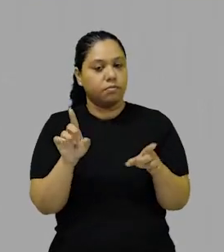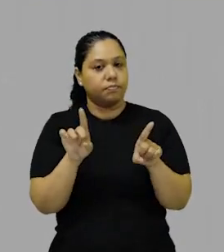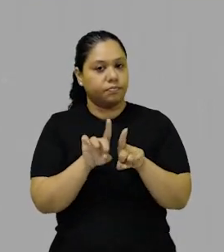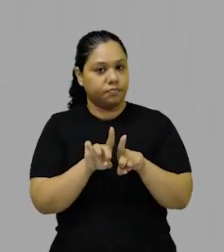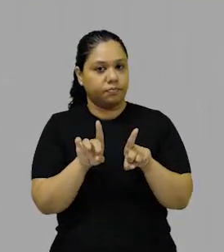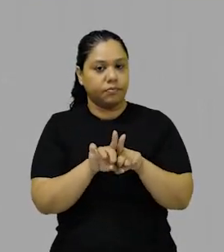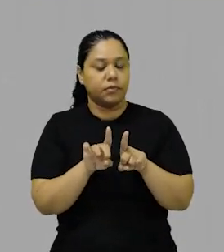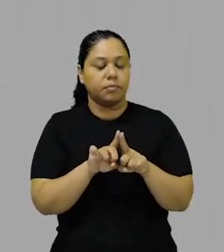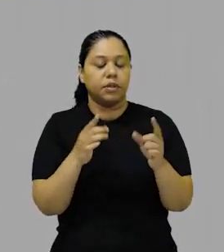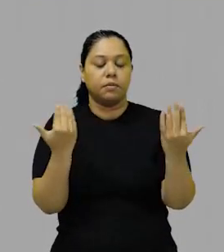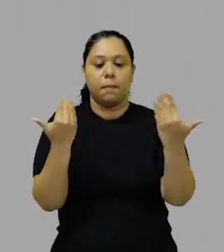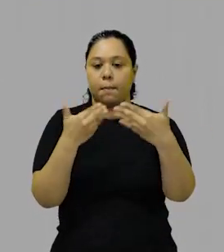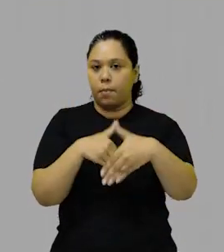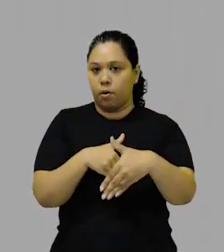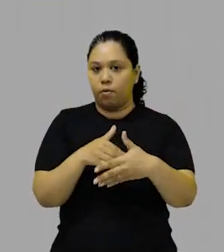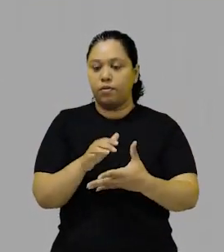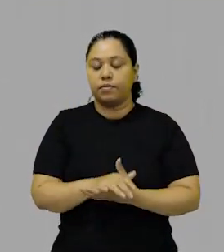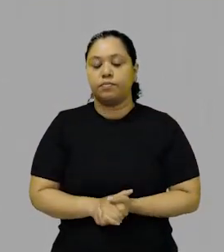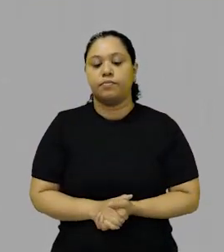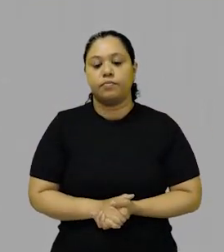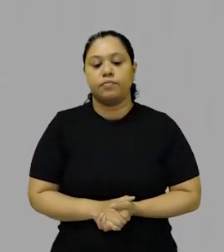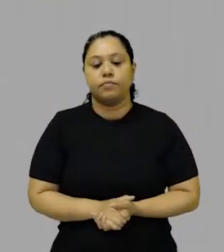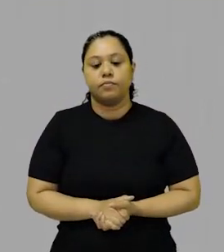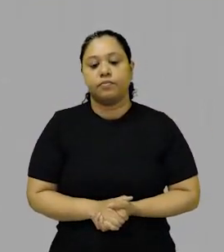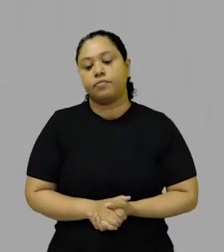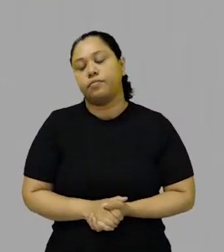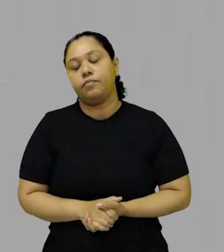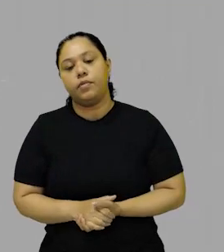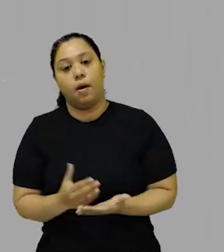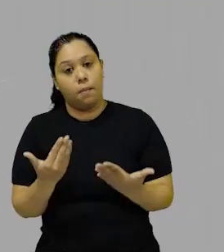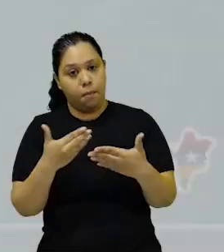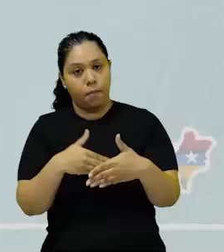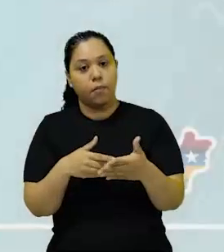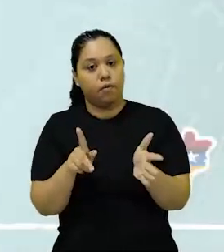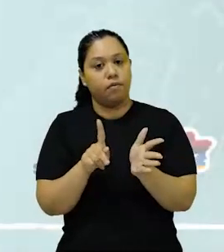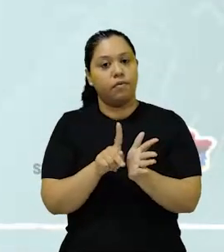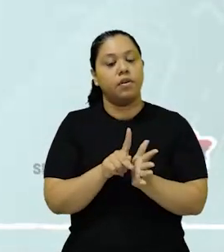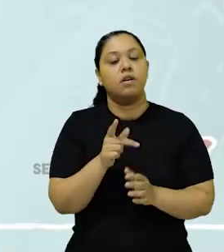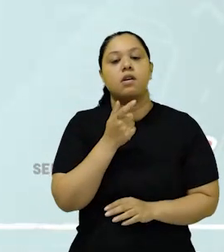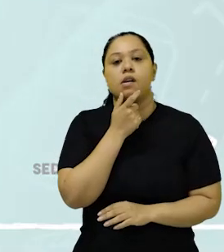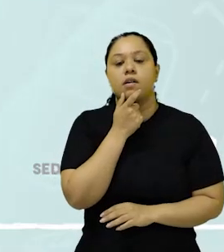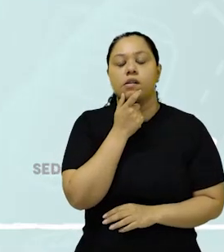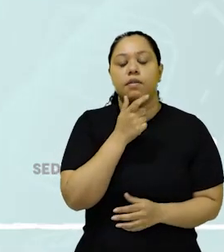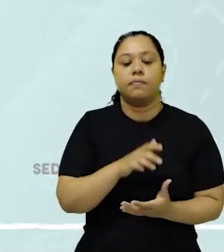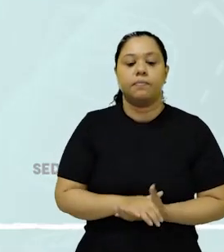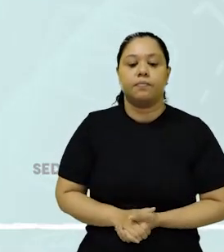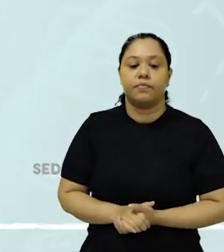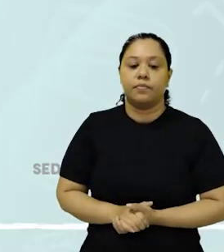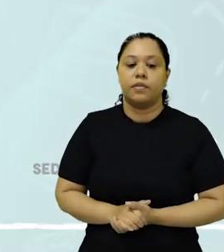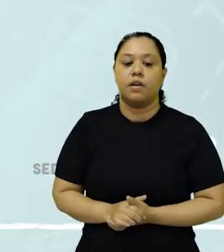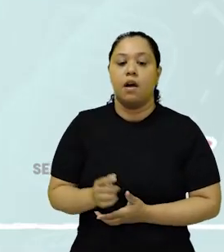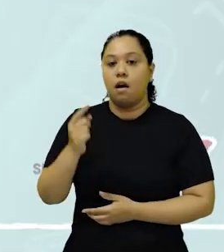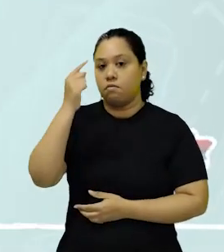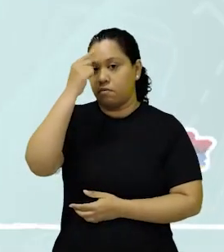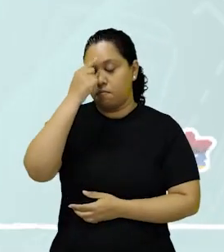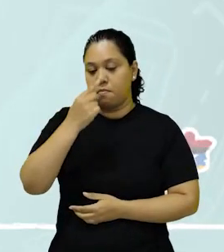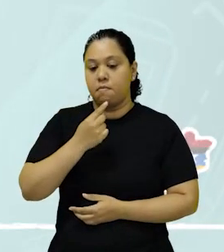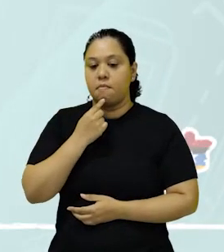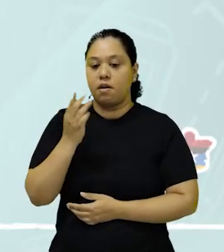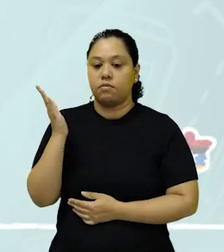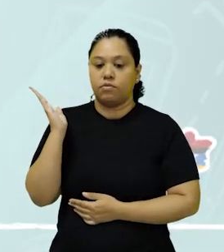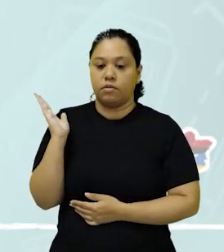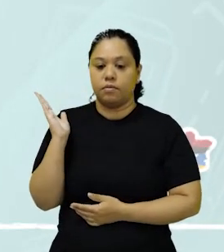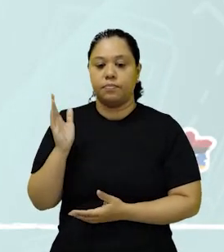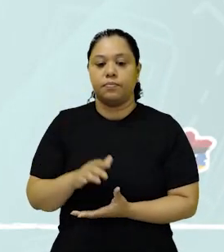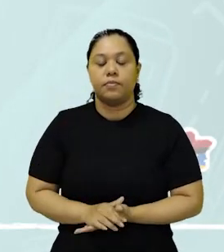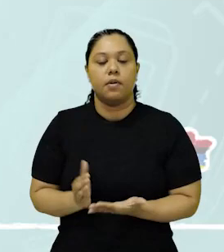também nessas provas, considerando a prova de inglês, tá bom? Aqui eu coloquei para vocês algumas imagens, alguns